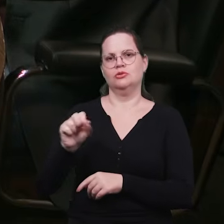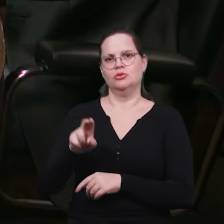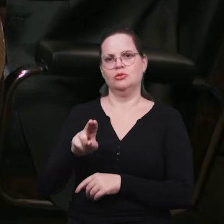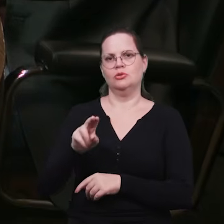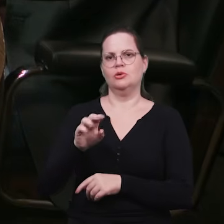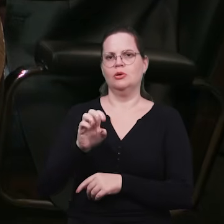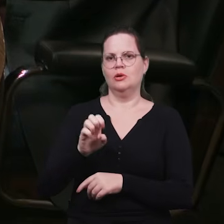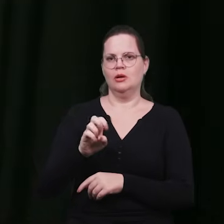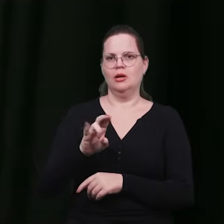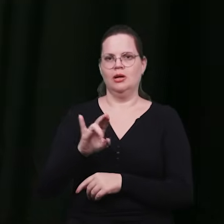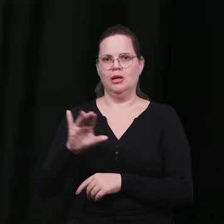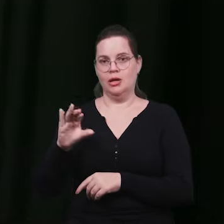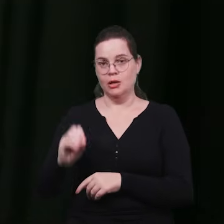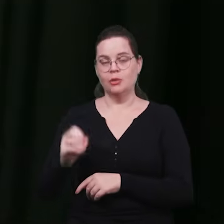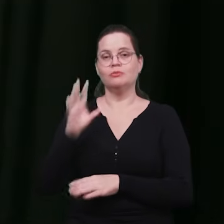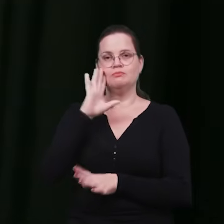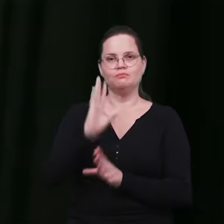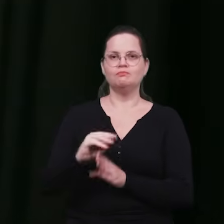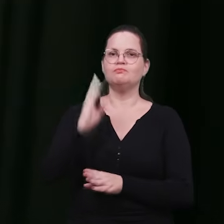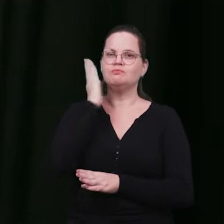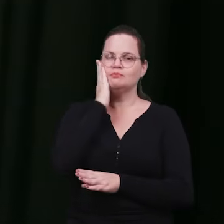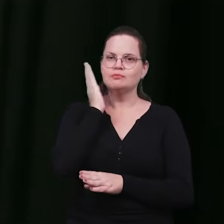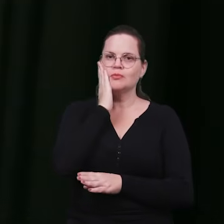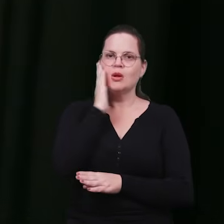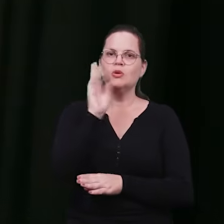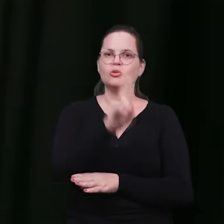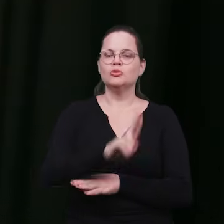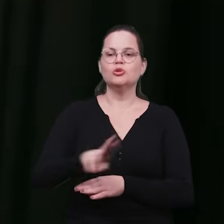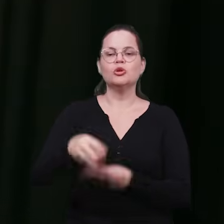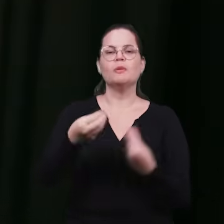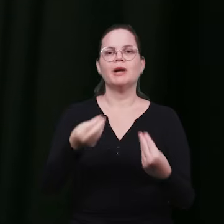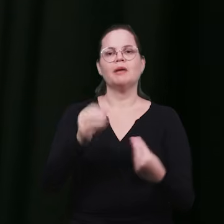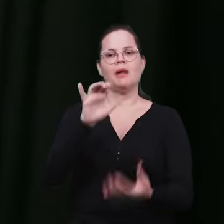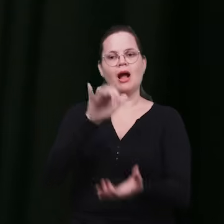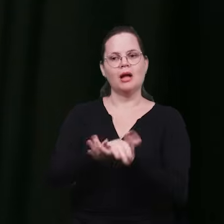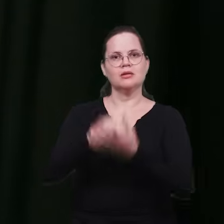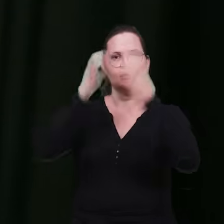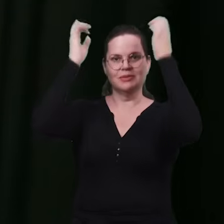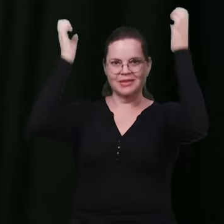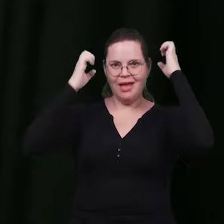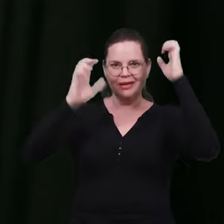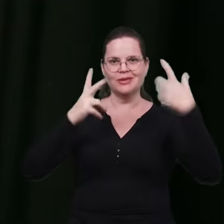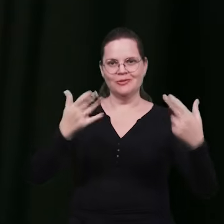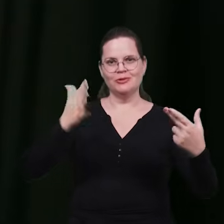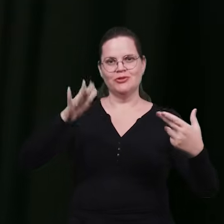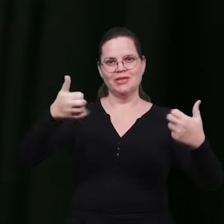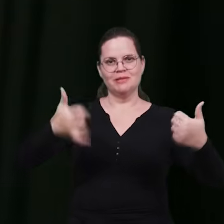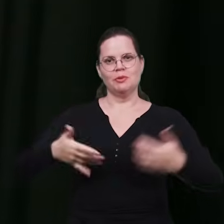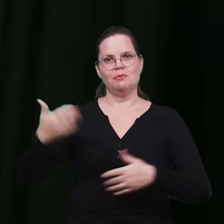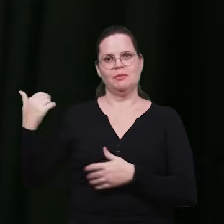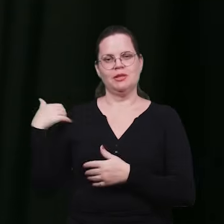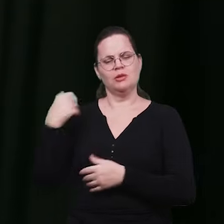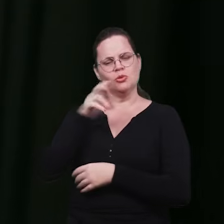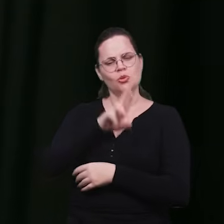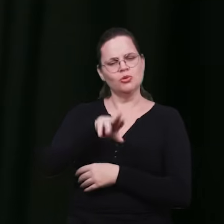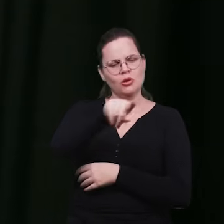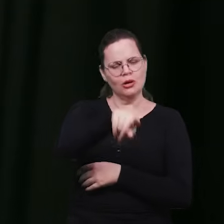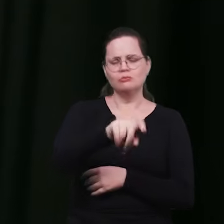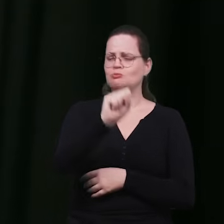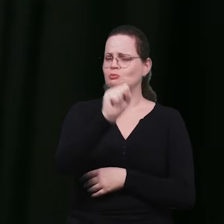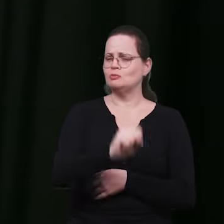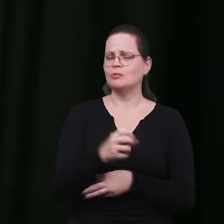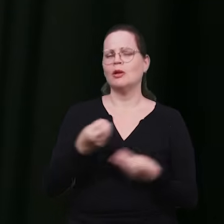passado. Veja bem, usou Assuero, usou, como usou todos esses reis. Mas como que o senhor pode